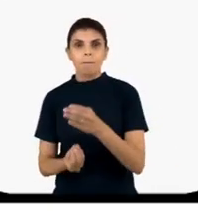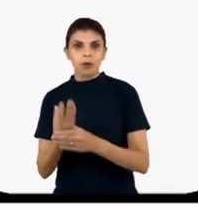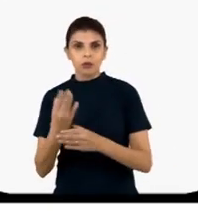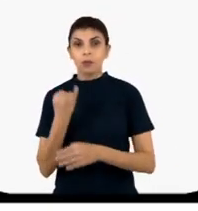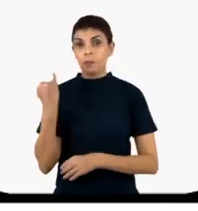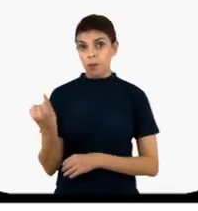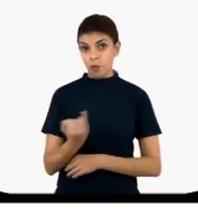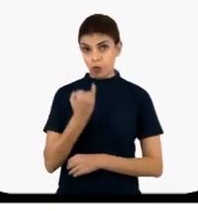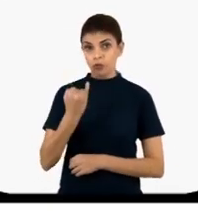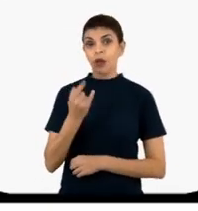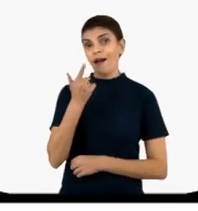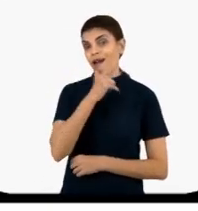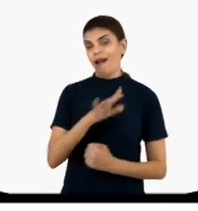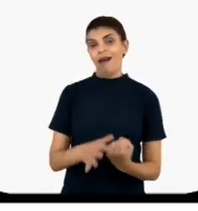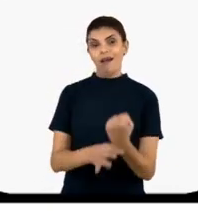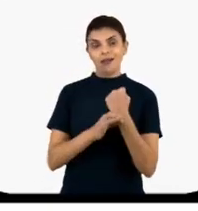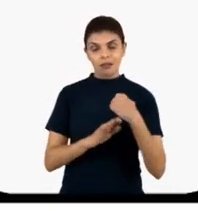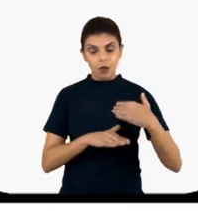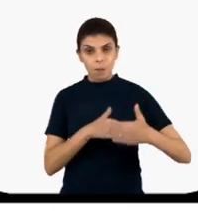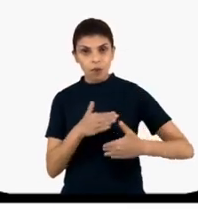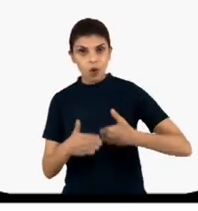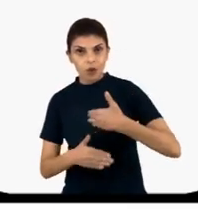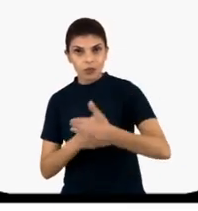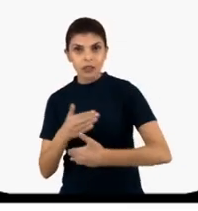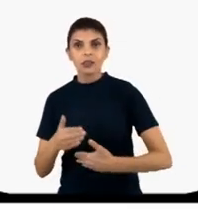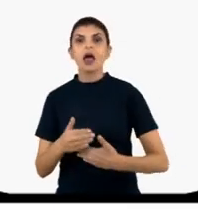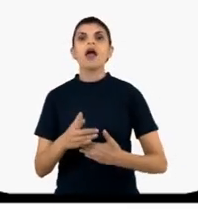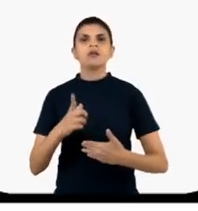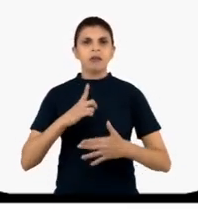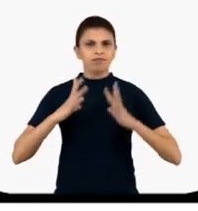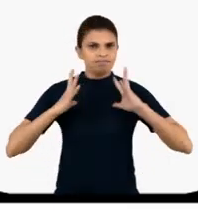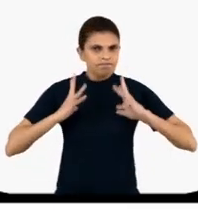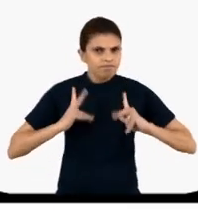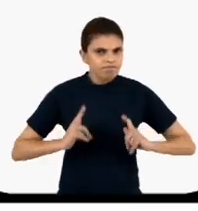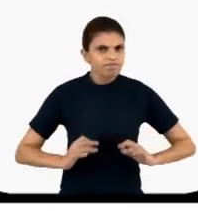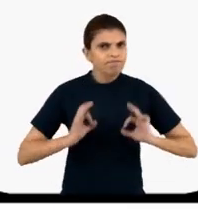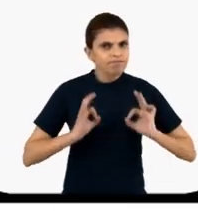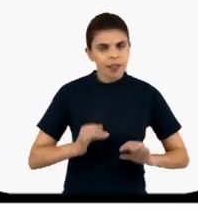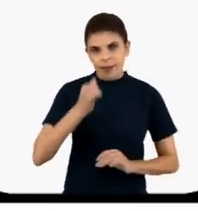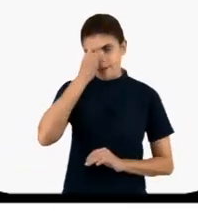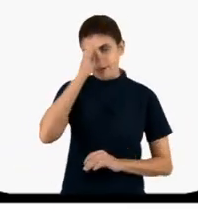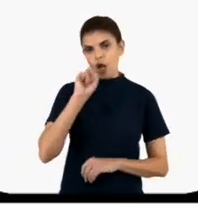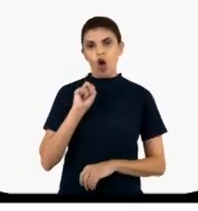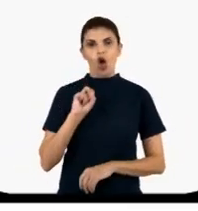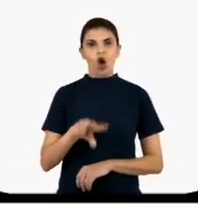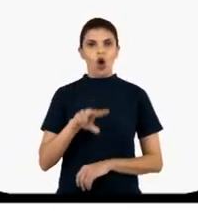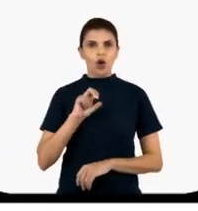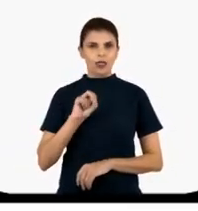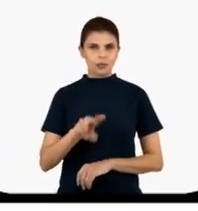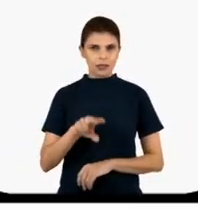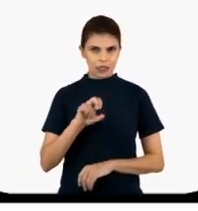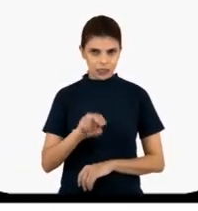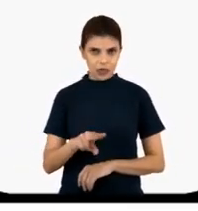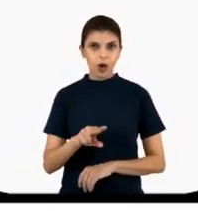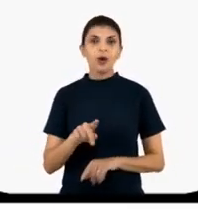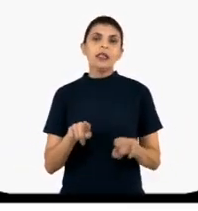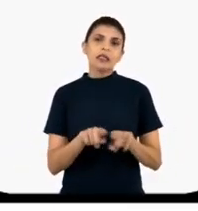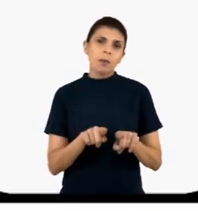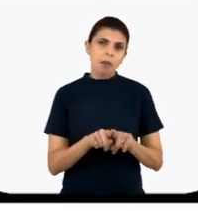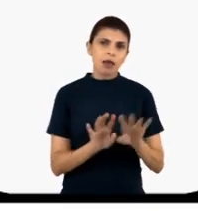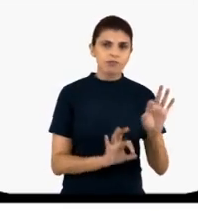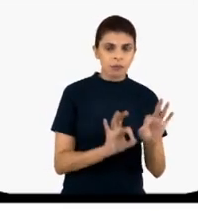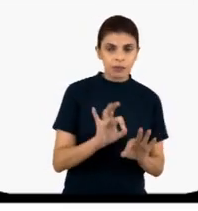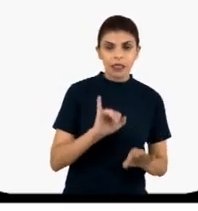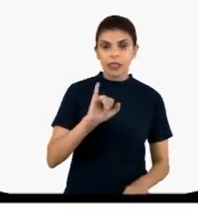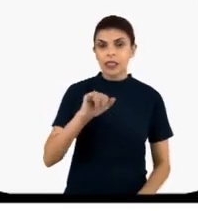É muito importante também garantir que os meus processos podem ser em um ambiente estéril para evitar contaminação com outros elementos